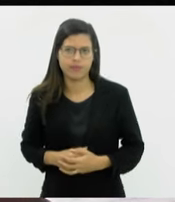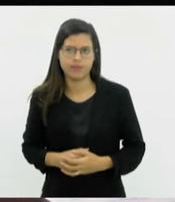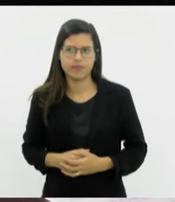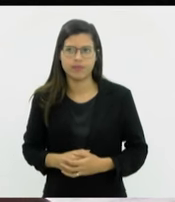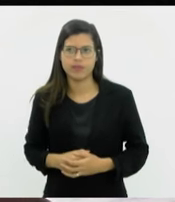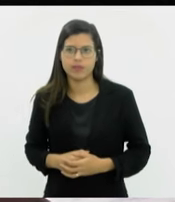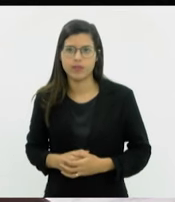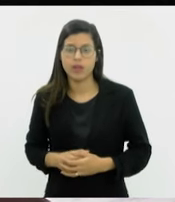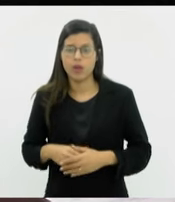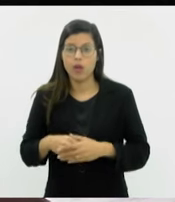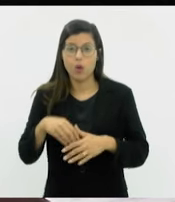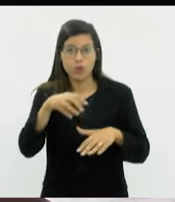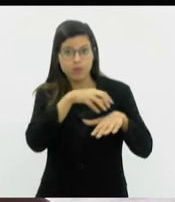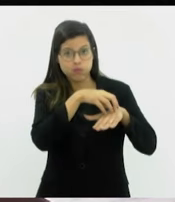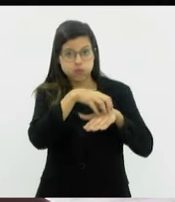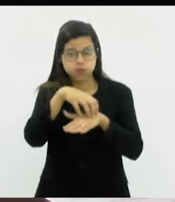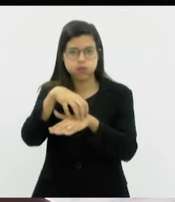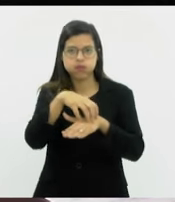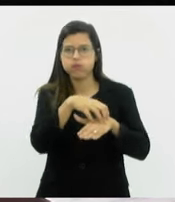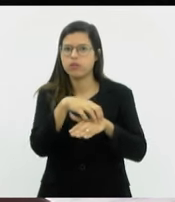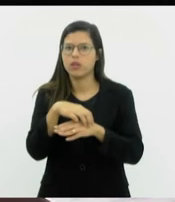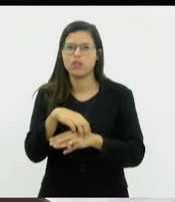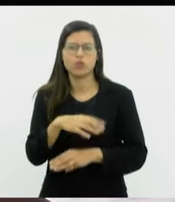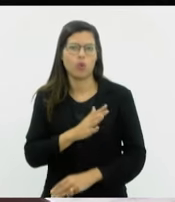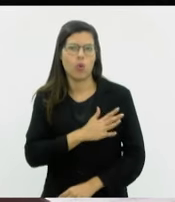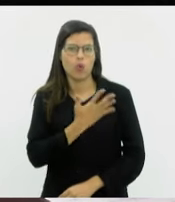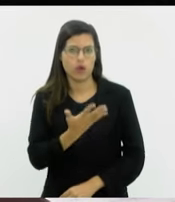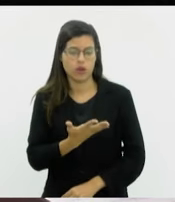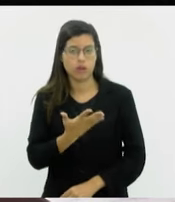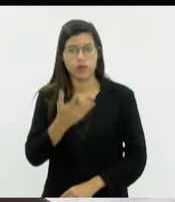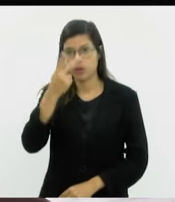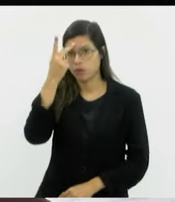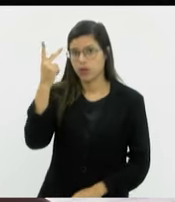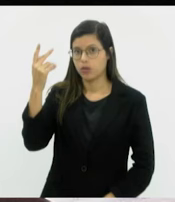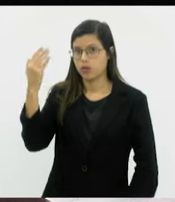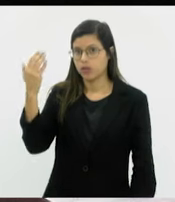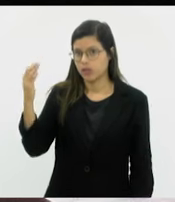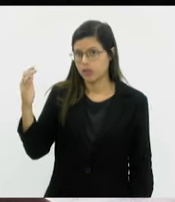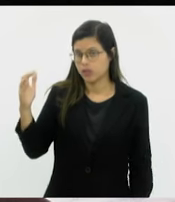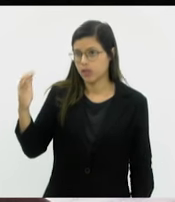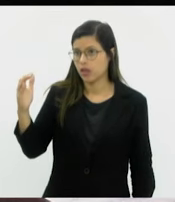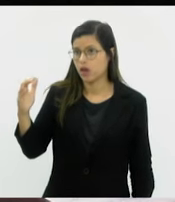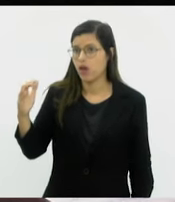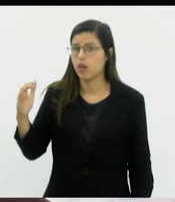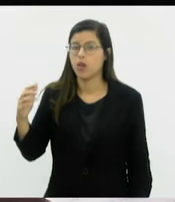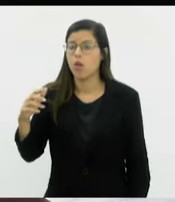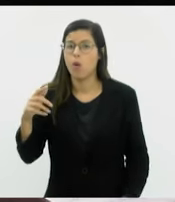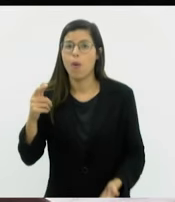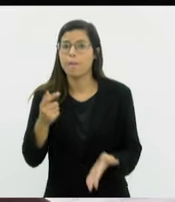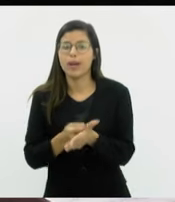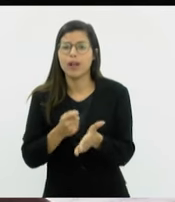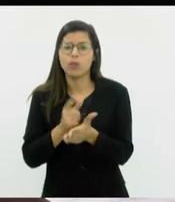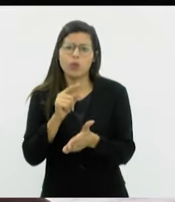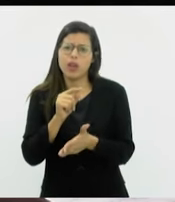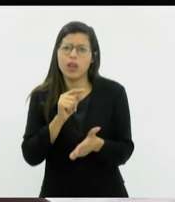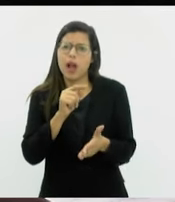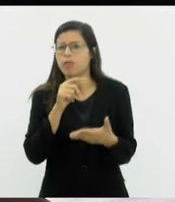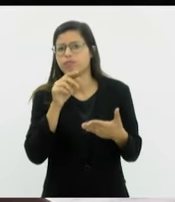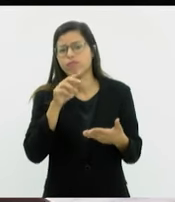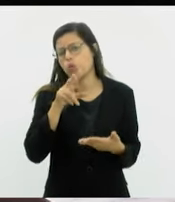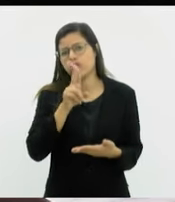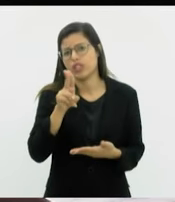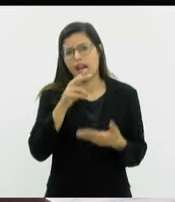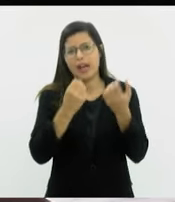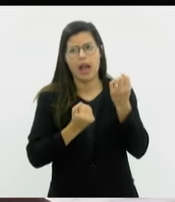Trânsito caótico. As pessoas hoje, na cidade de Niterói, são obrigadas a pegar carro, nobre presidente,